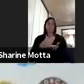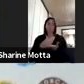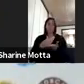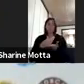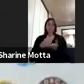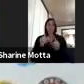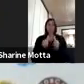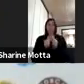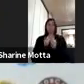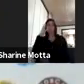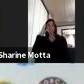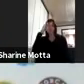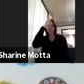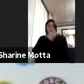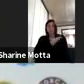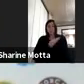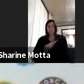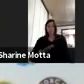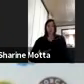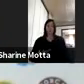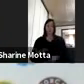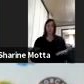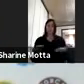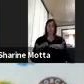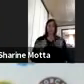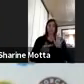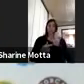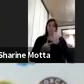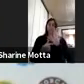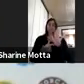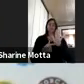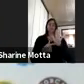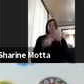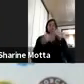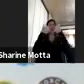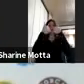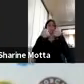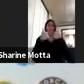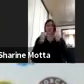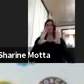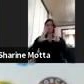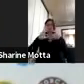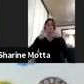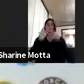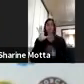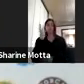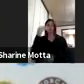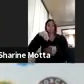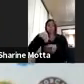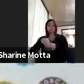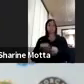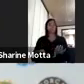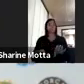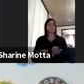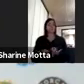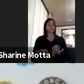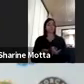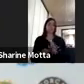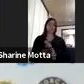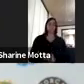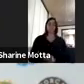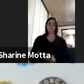Bolsonaro que fez essa abertura. E o João está aqui fazendo sua análise, gente. É imperdível. Não dá para perder.